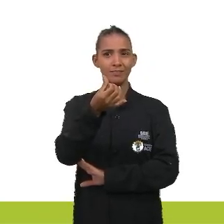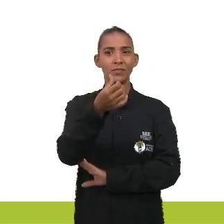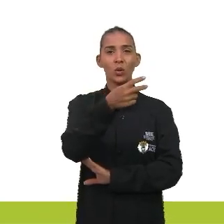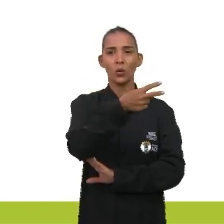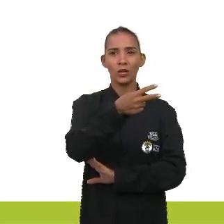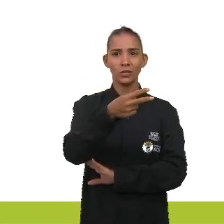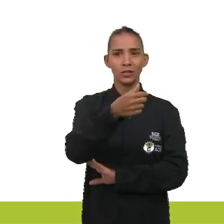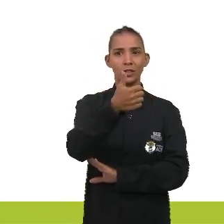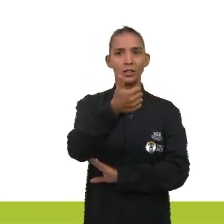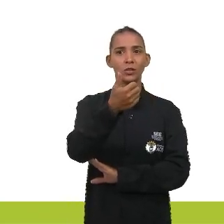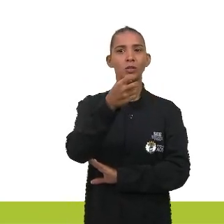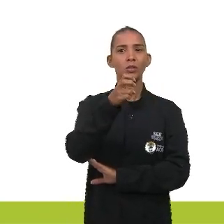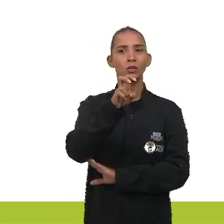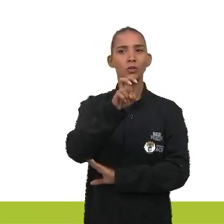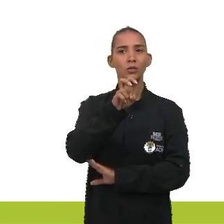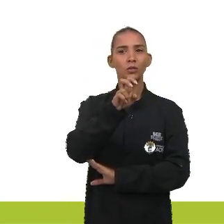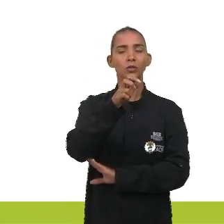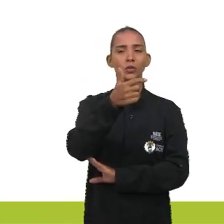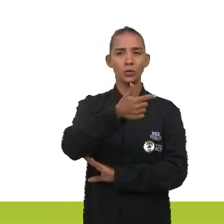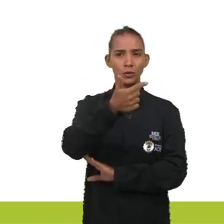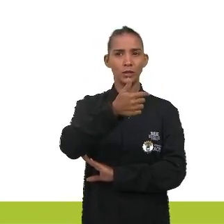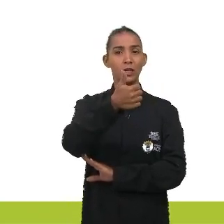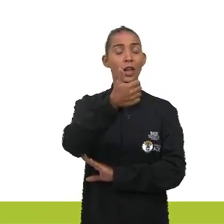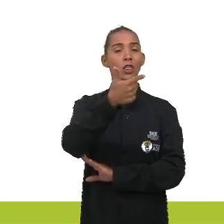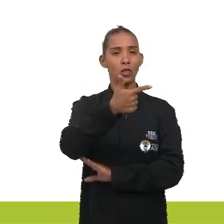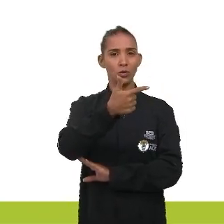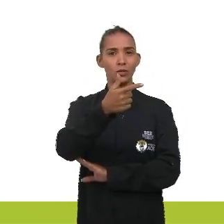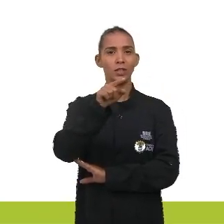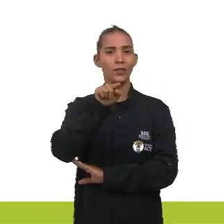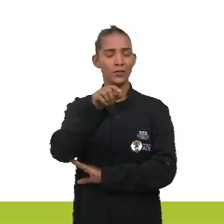12 vezes 6.